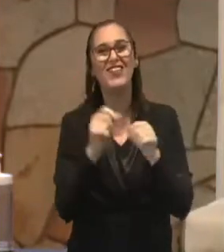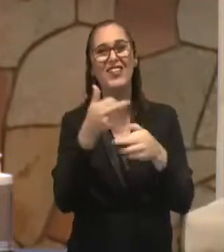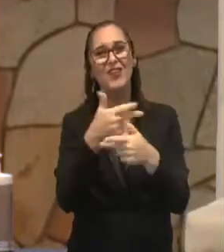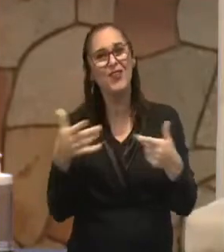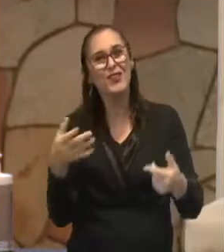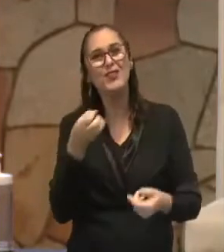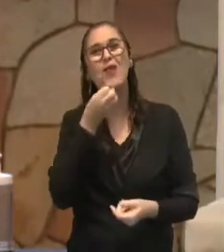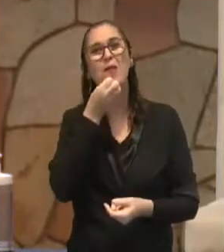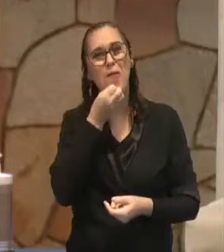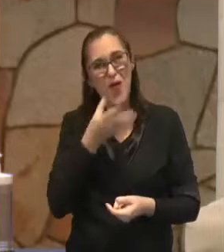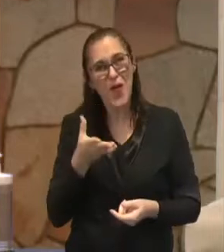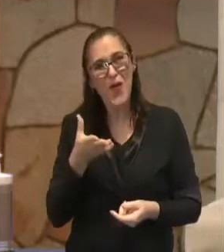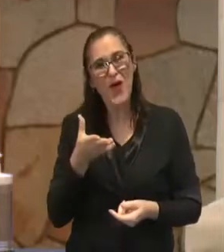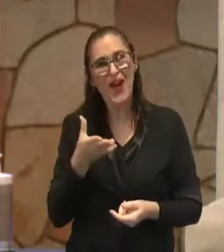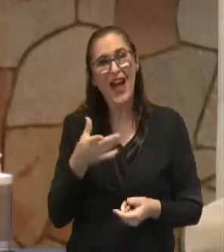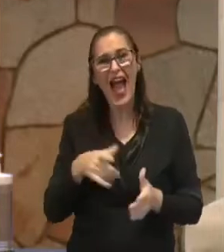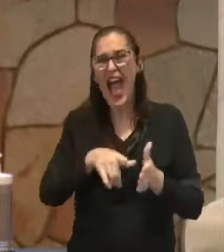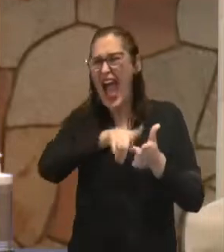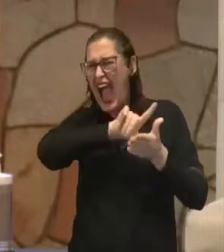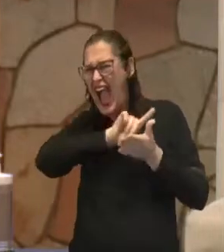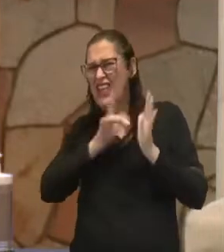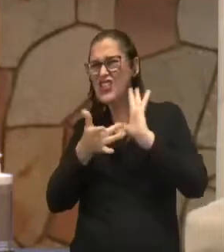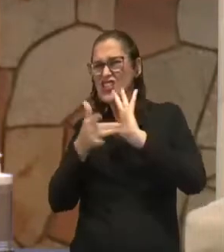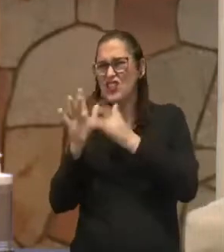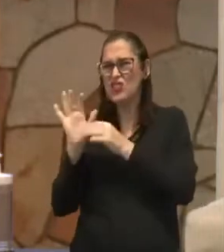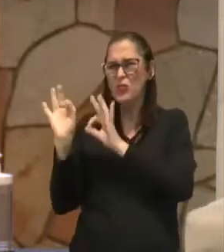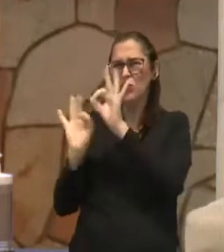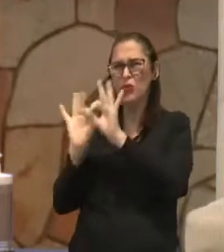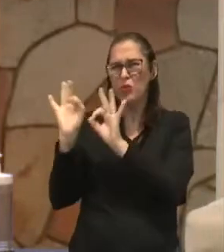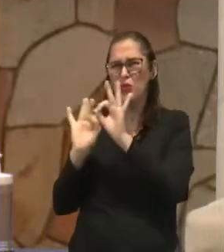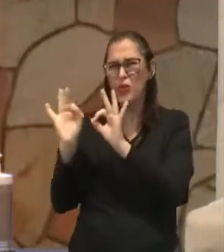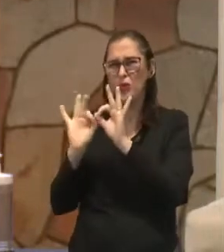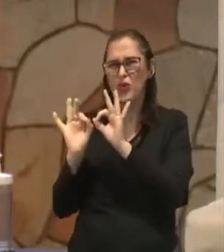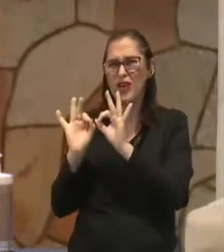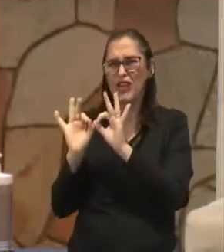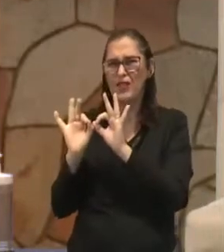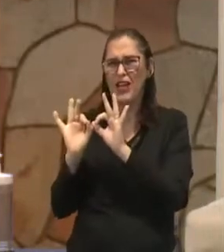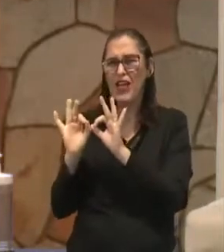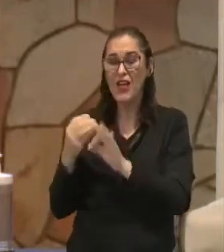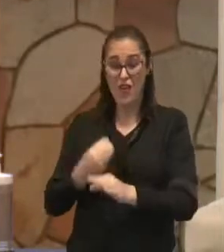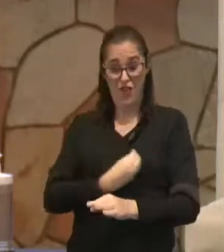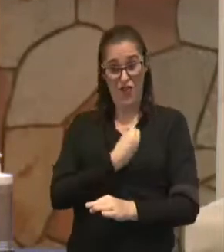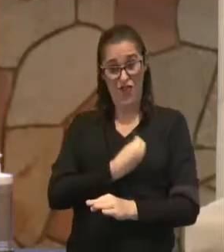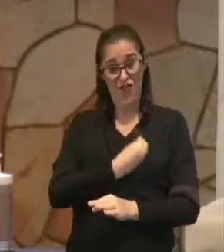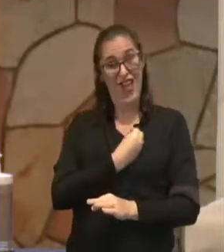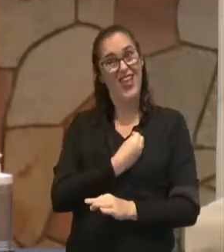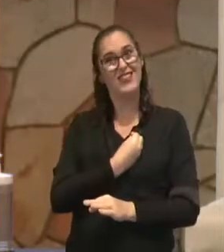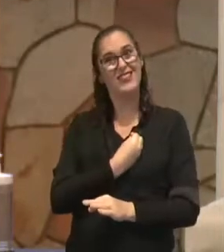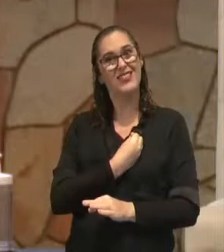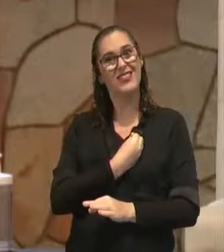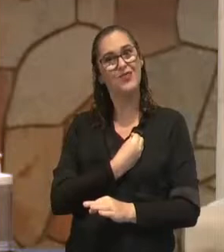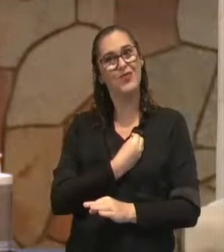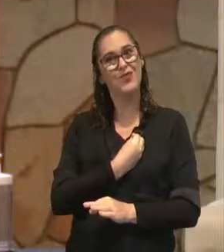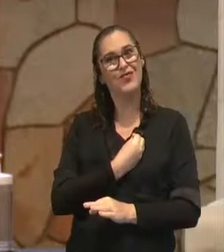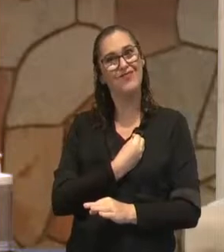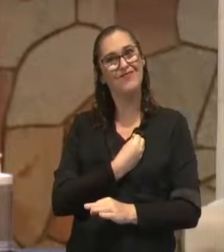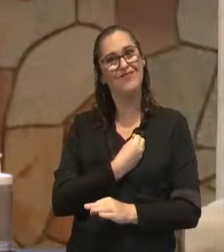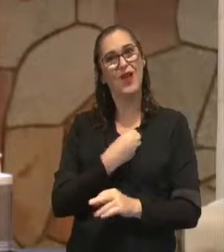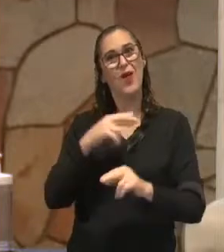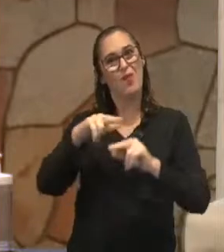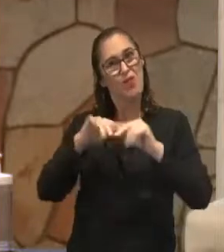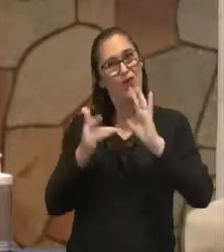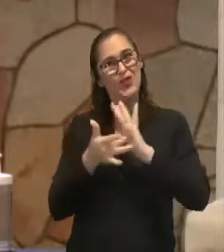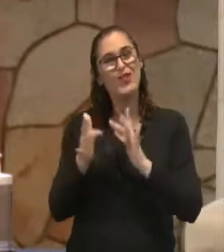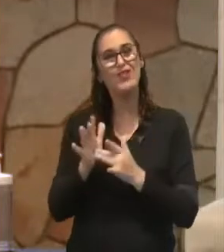Deus de antemão preparou para que andássemos nela. Essa é a base